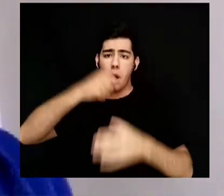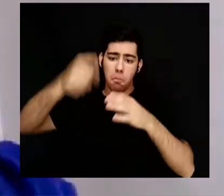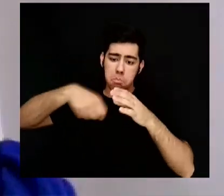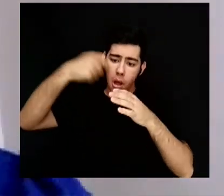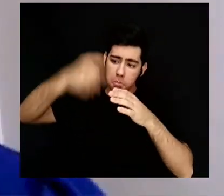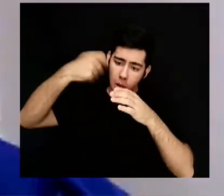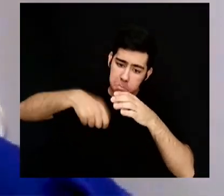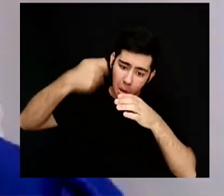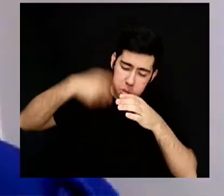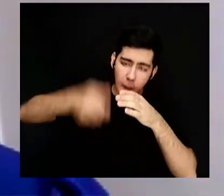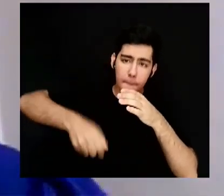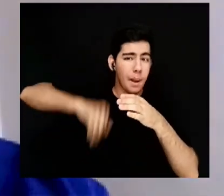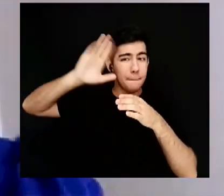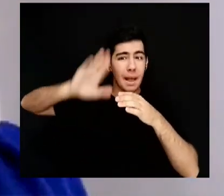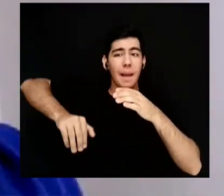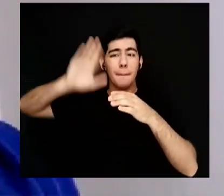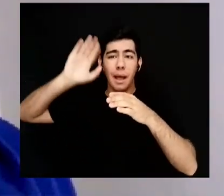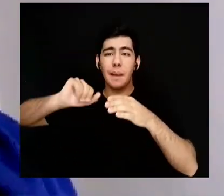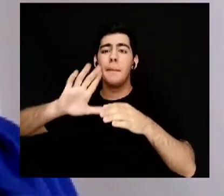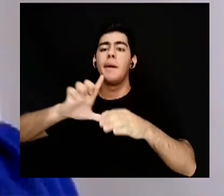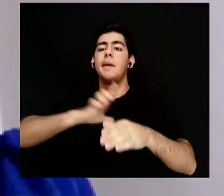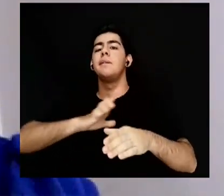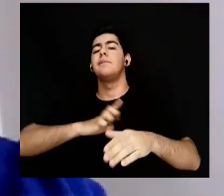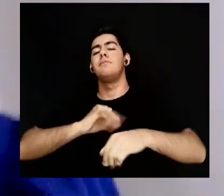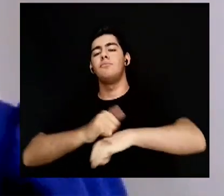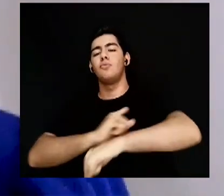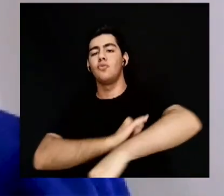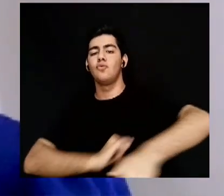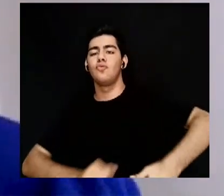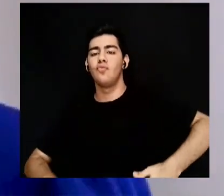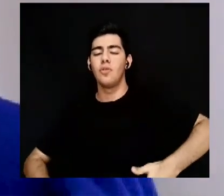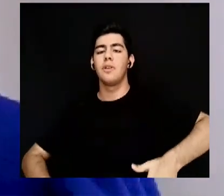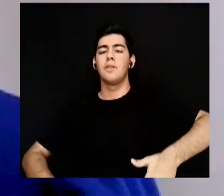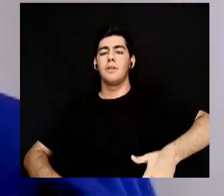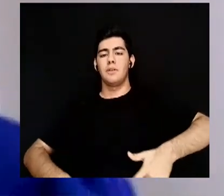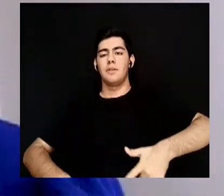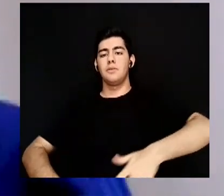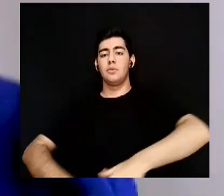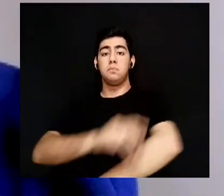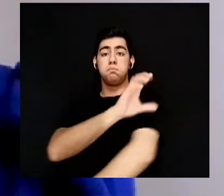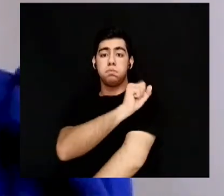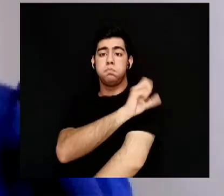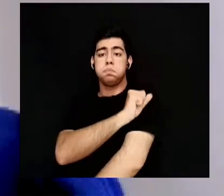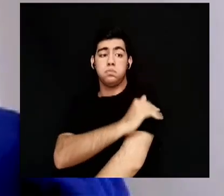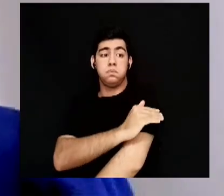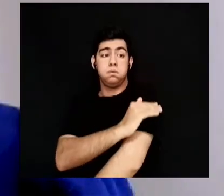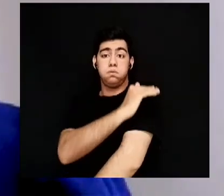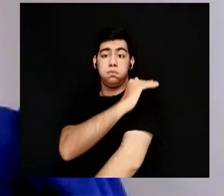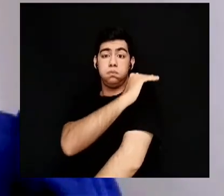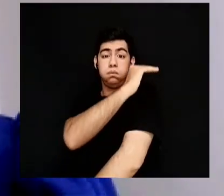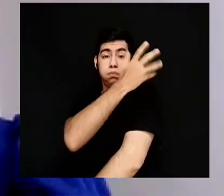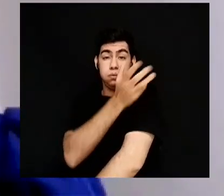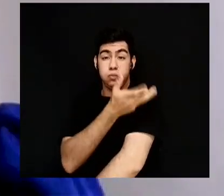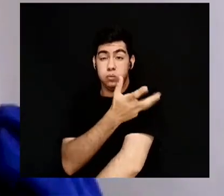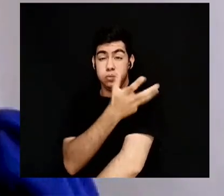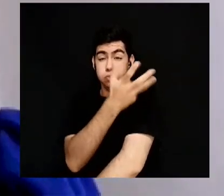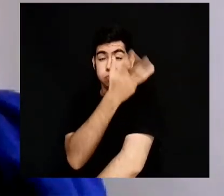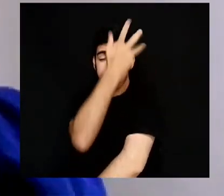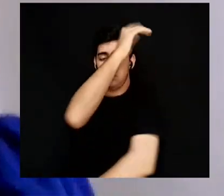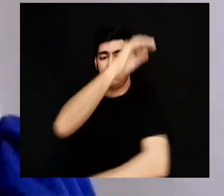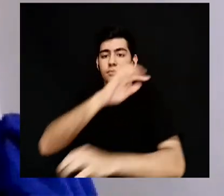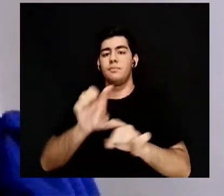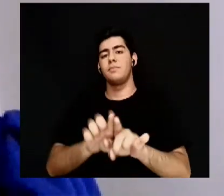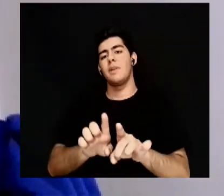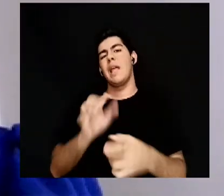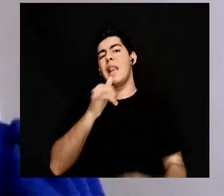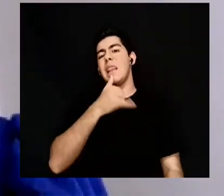vai ter gordura no fígado, vai ter pressão alta, e ela vai ser elegível. Então, isso, infelizmente, não tem como controlar,